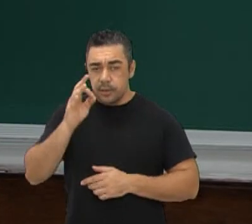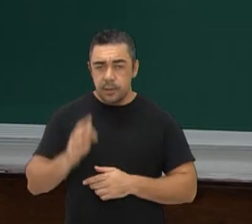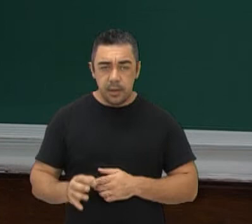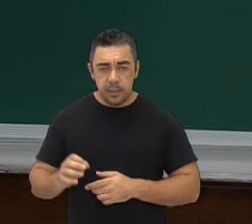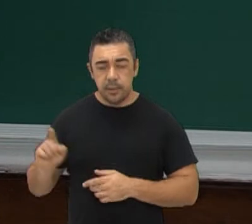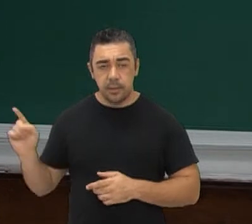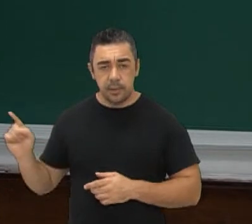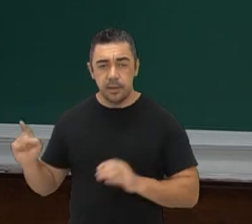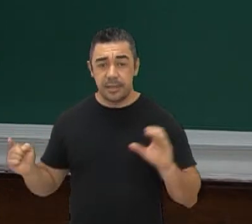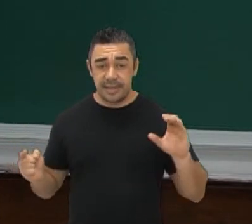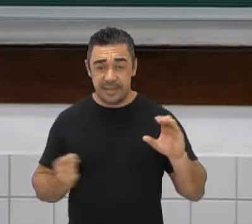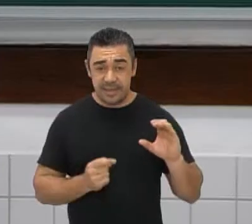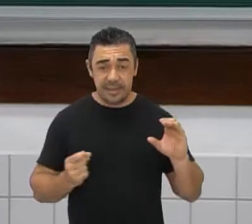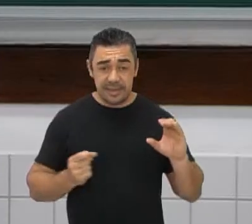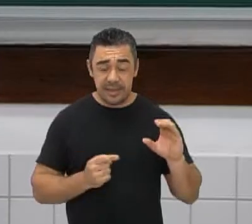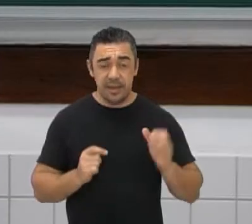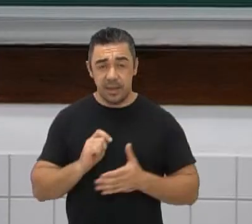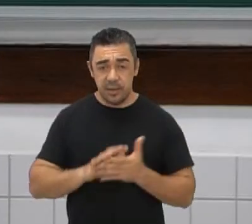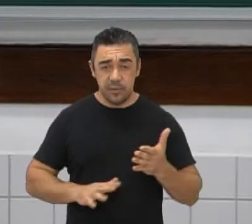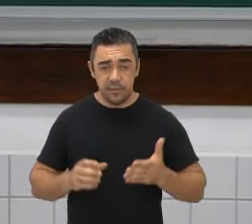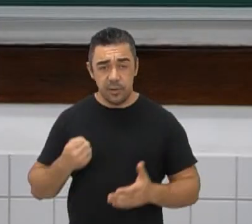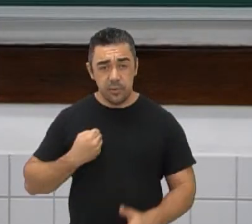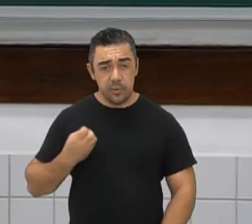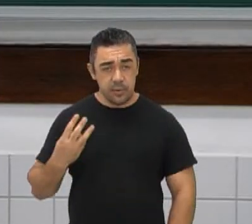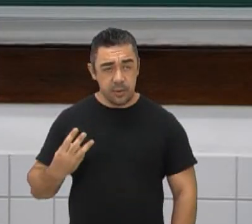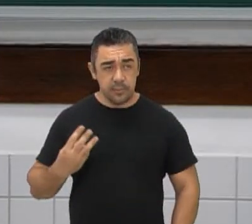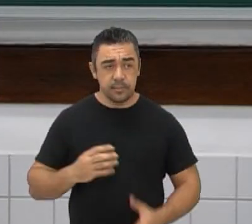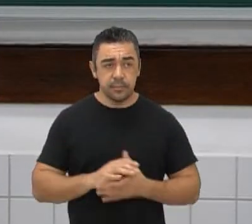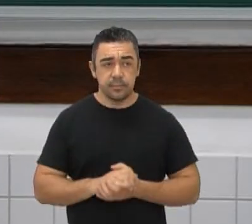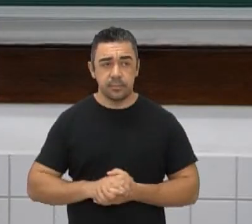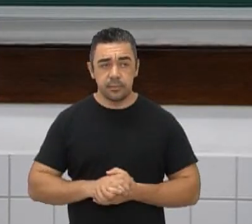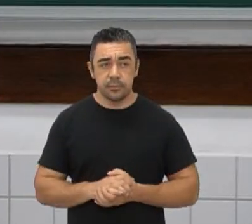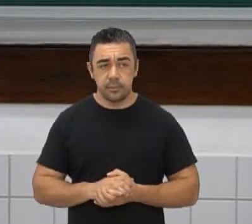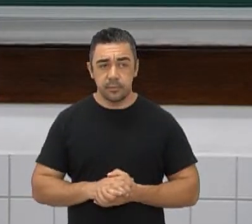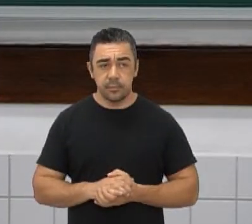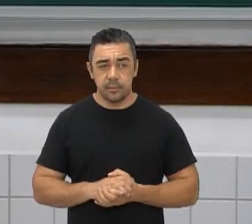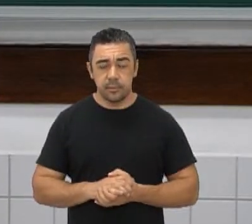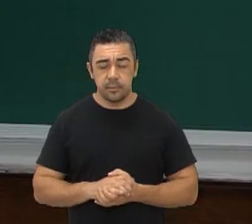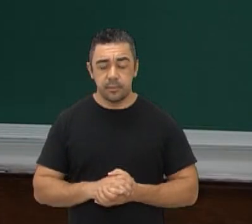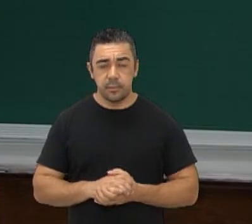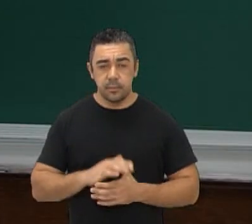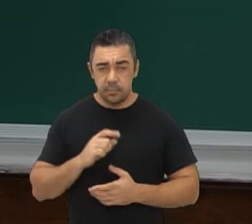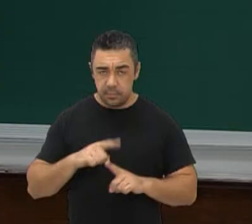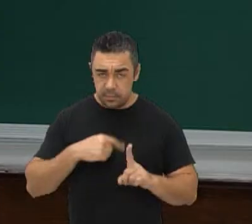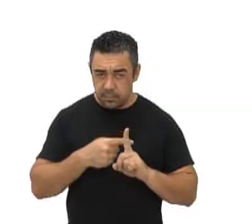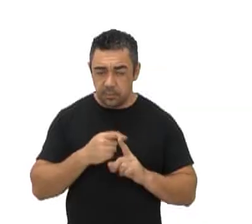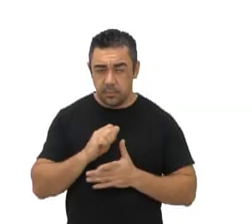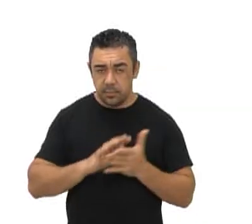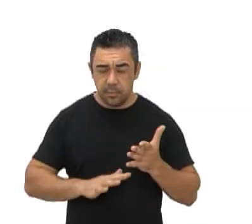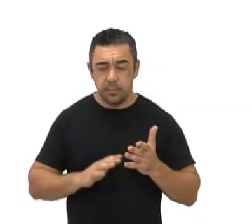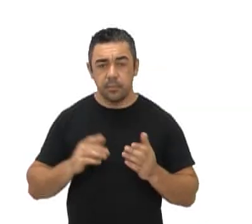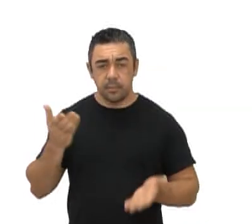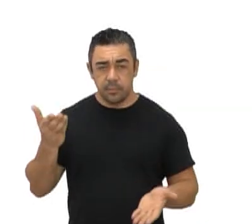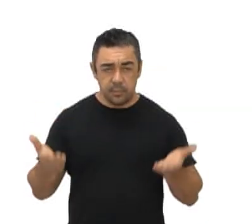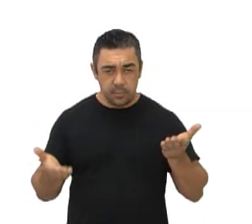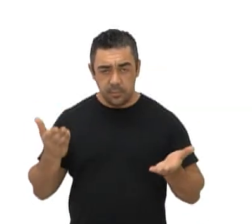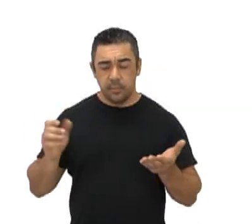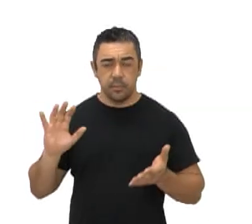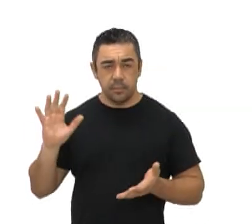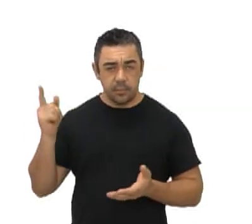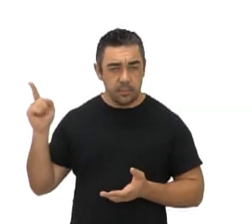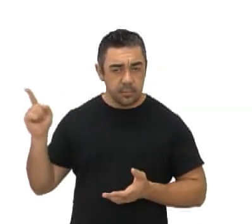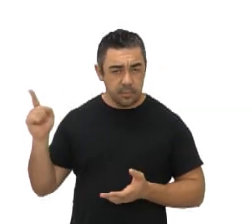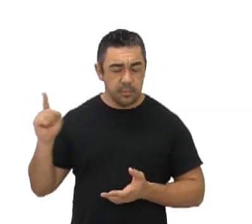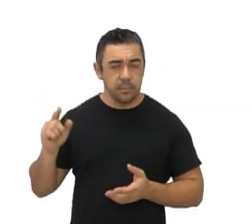correta, letra C, para atividade 3. Vamos agora para mais uma atividade. Equacione as reações